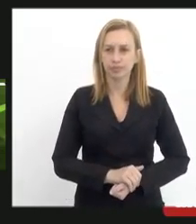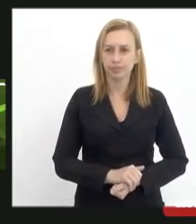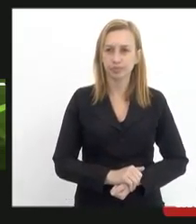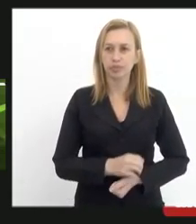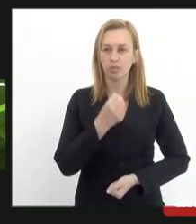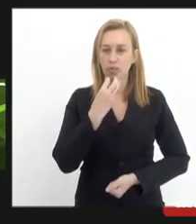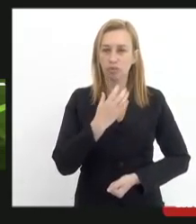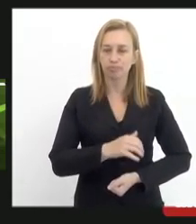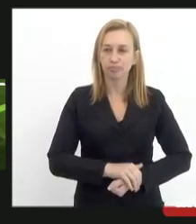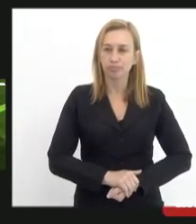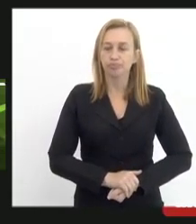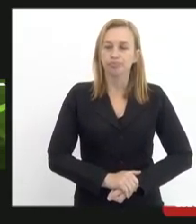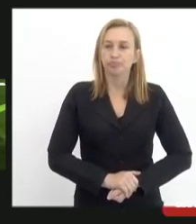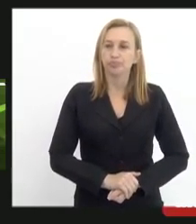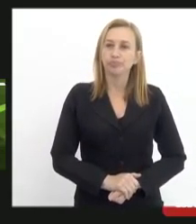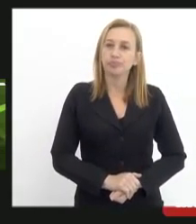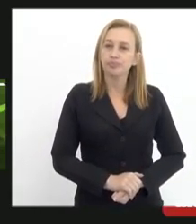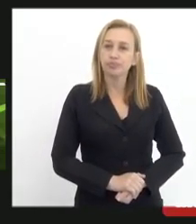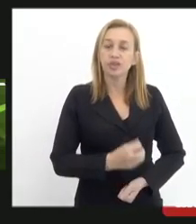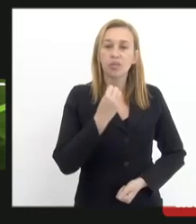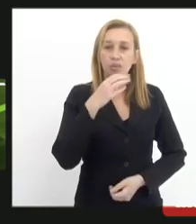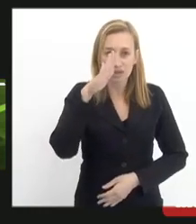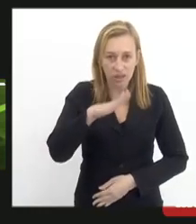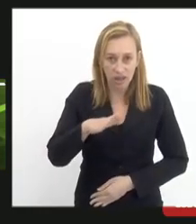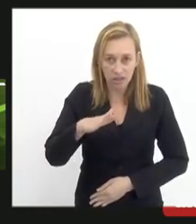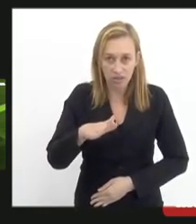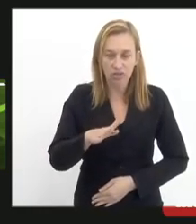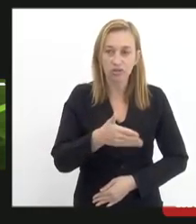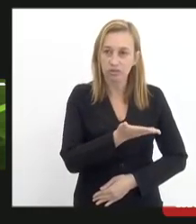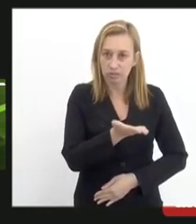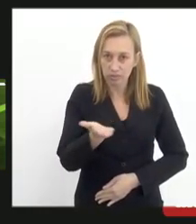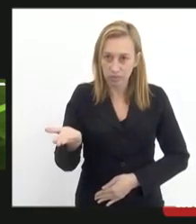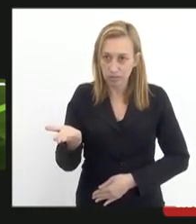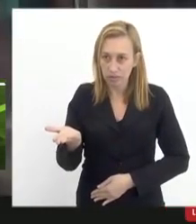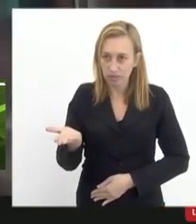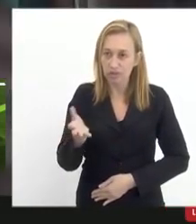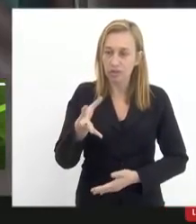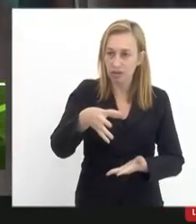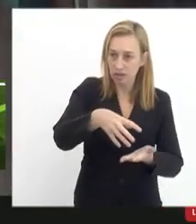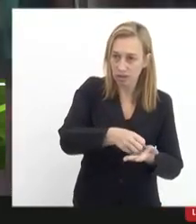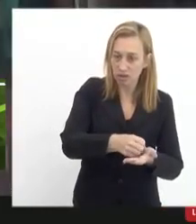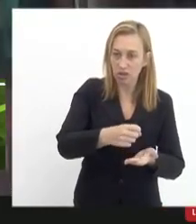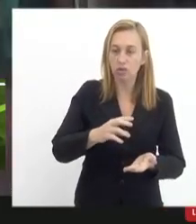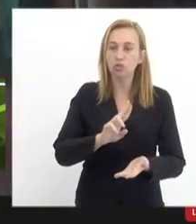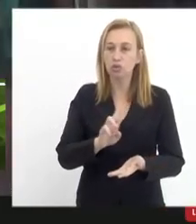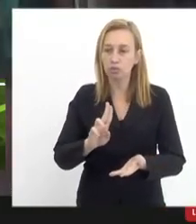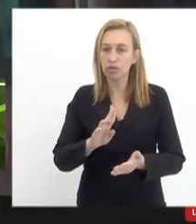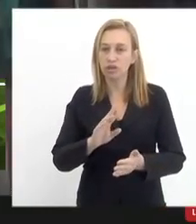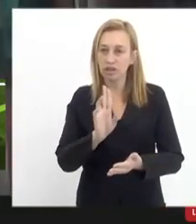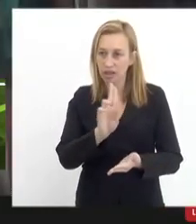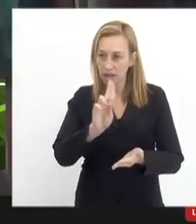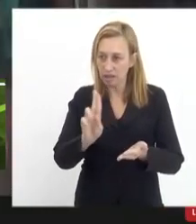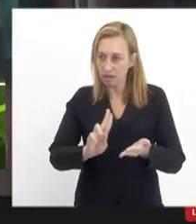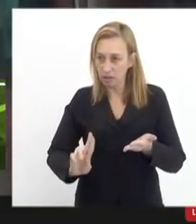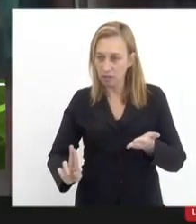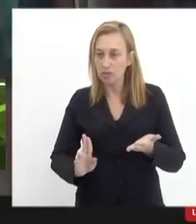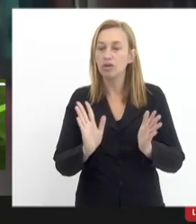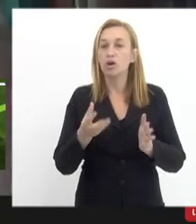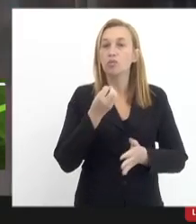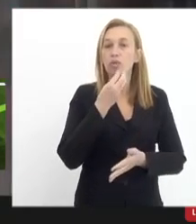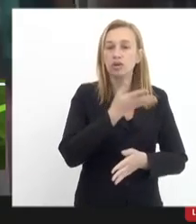Bom, primeiro eu quero dar uma boa tarde também, além de fazer esse registro, dar uma boa tarde